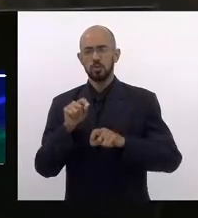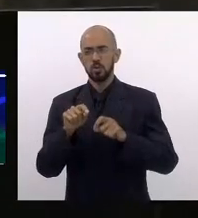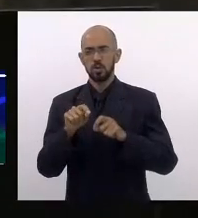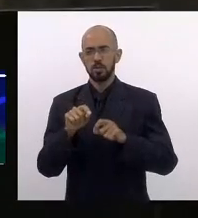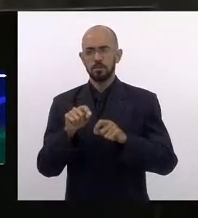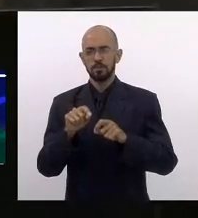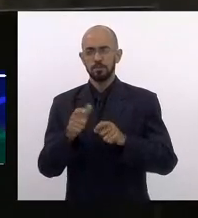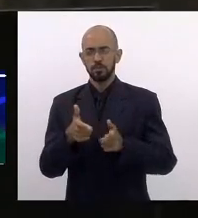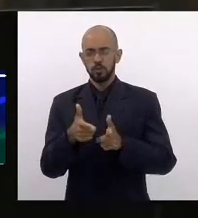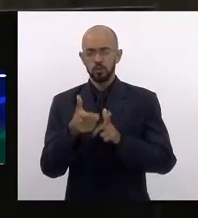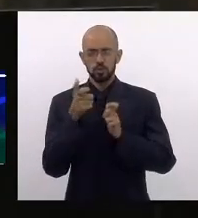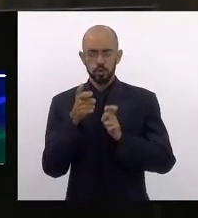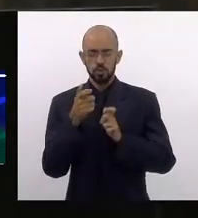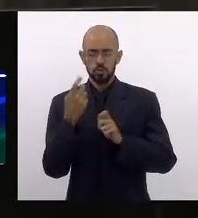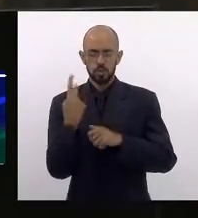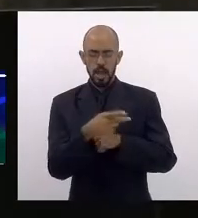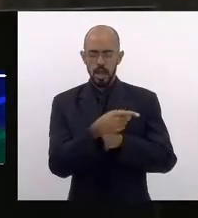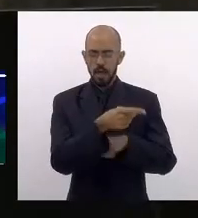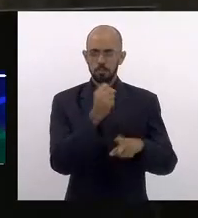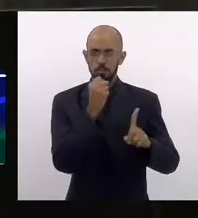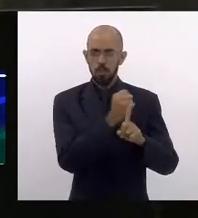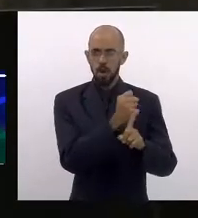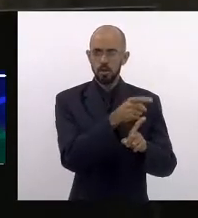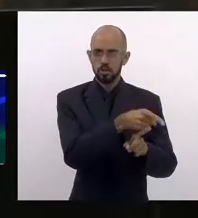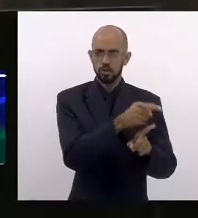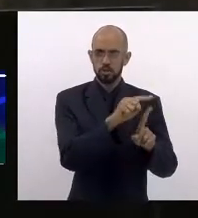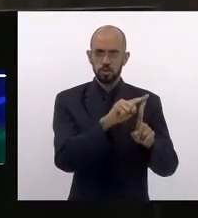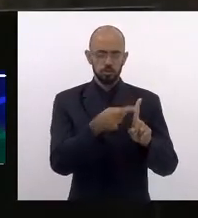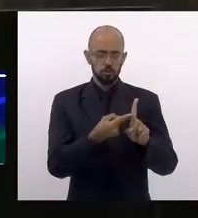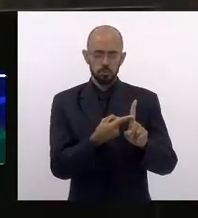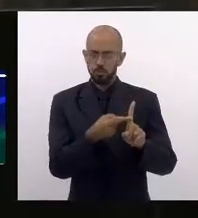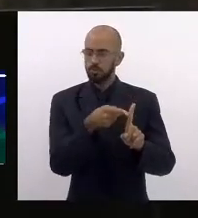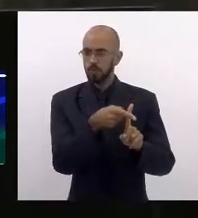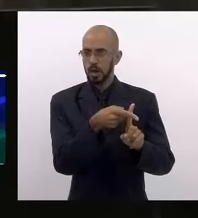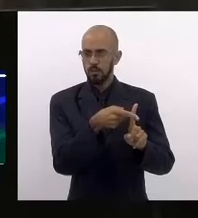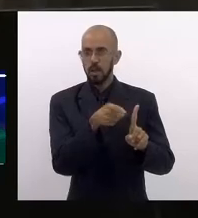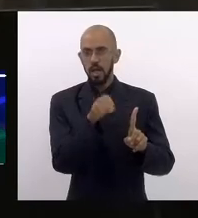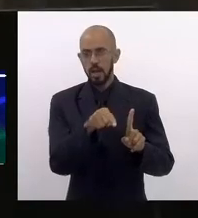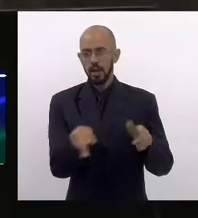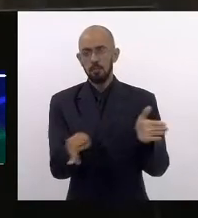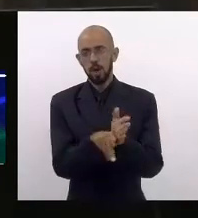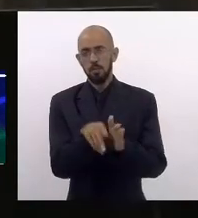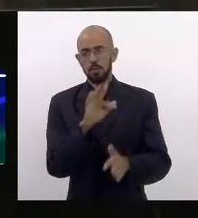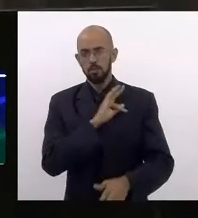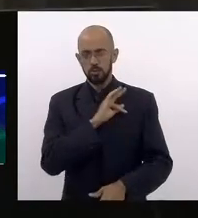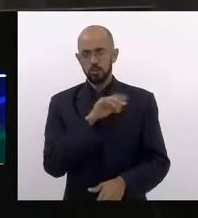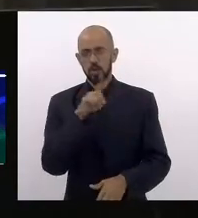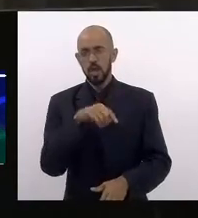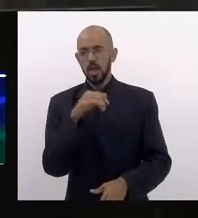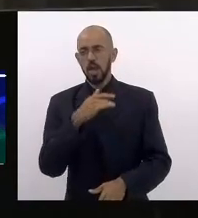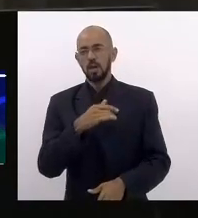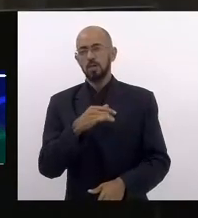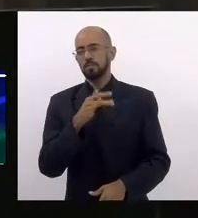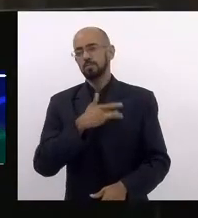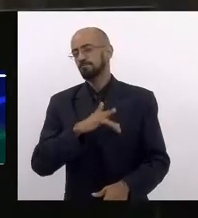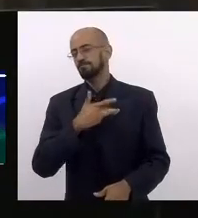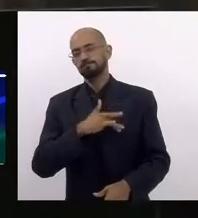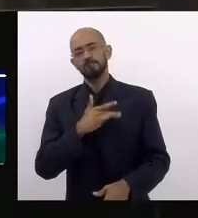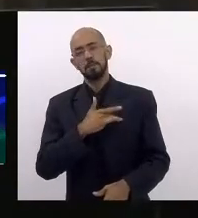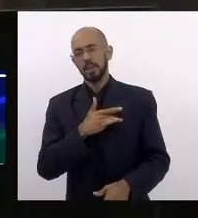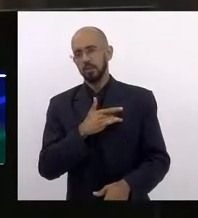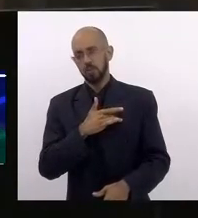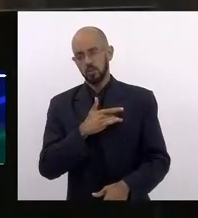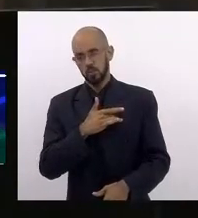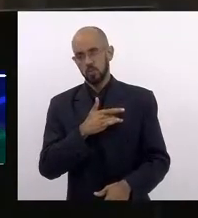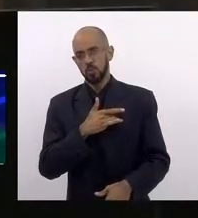o tiro que matou Kathleen e o seu bebê no ventre partiu da polícia. Isso é lamentável. É a gente olhar